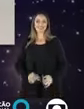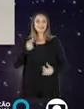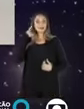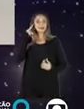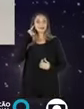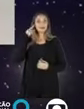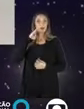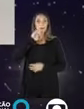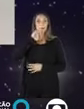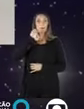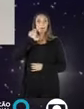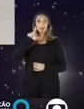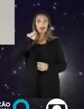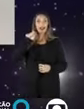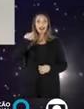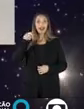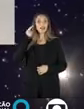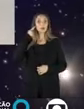Bela.